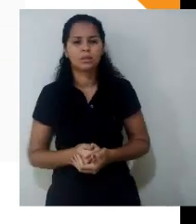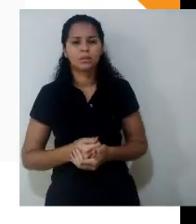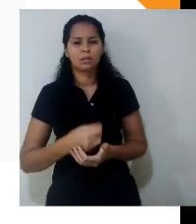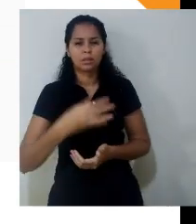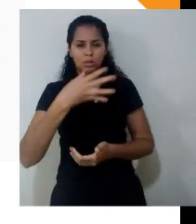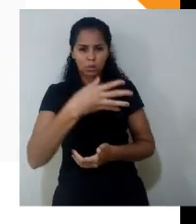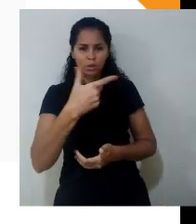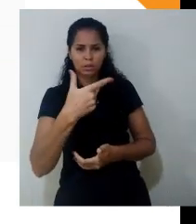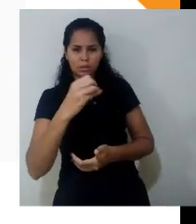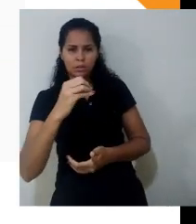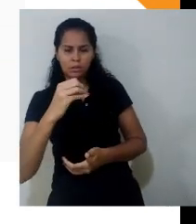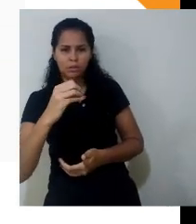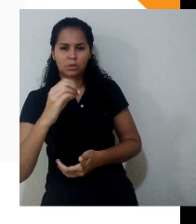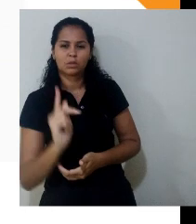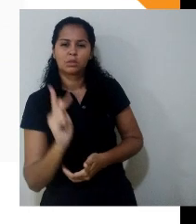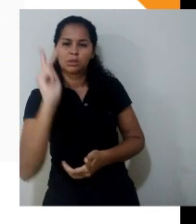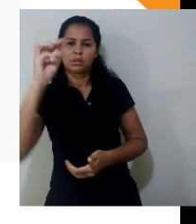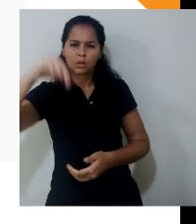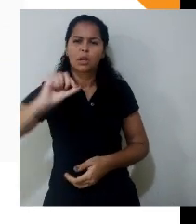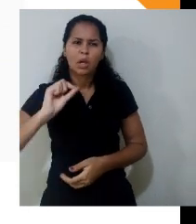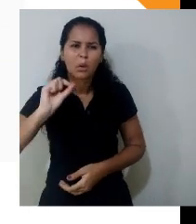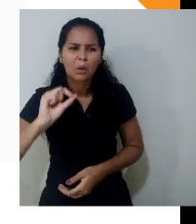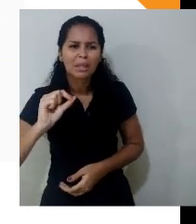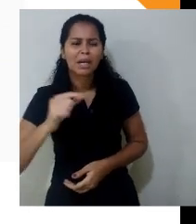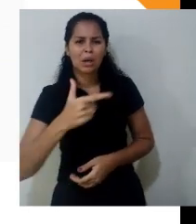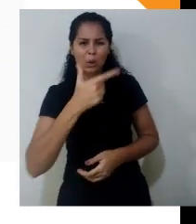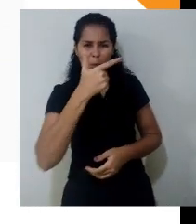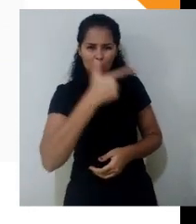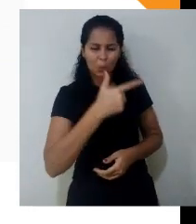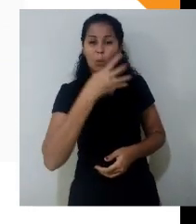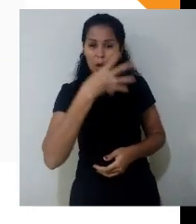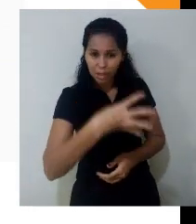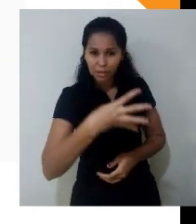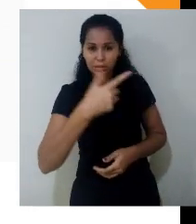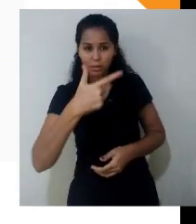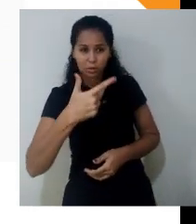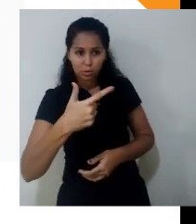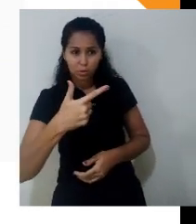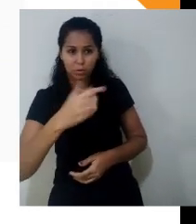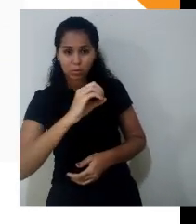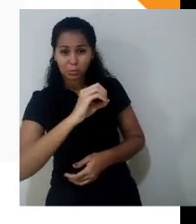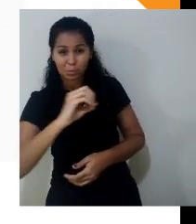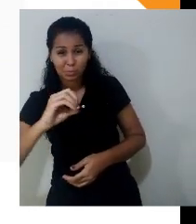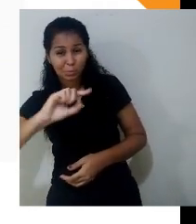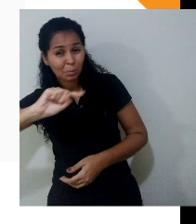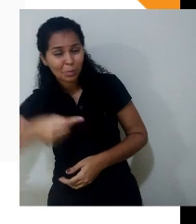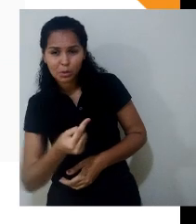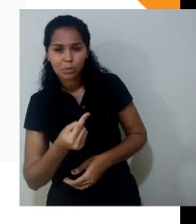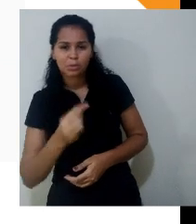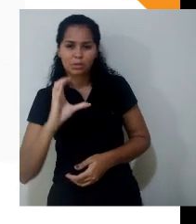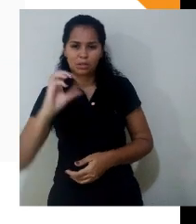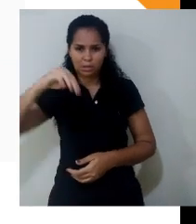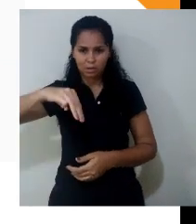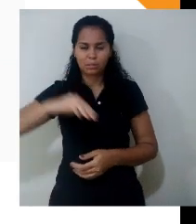420 quilômetros equivalem a 42 milhões de centímetros, beleza? Basta agora, então, que a gente